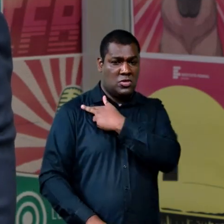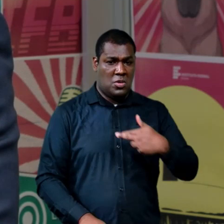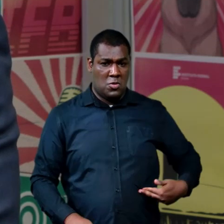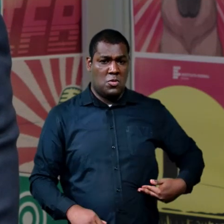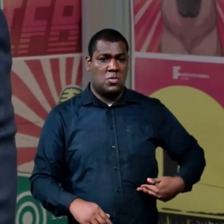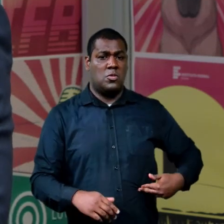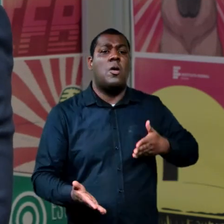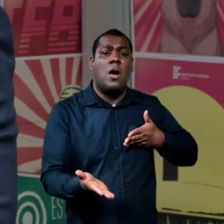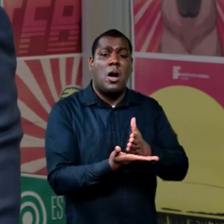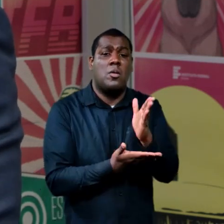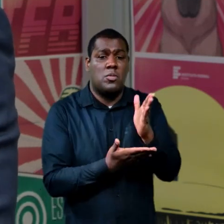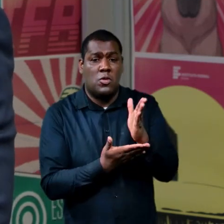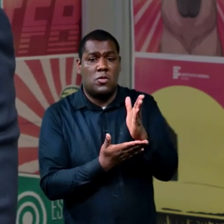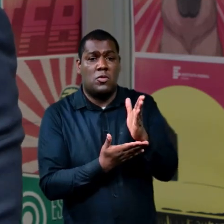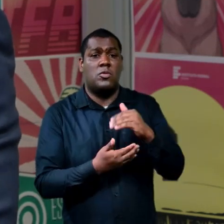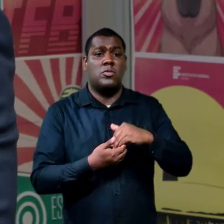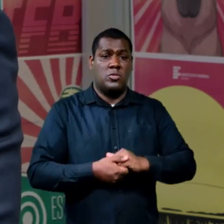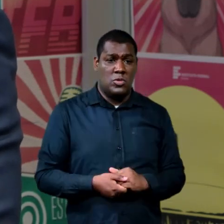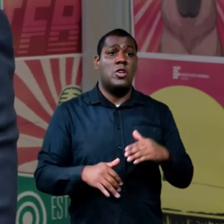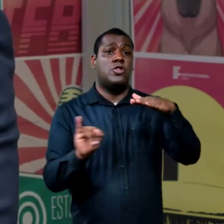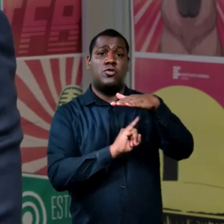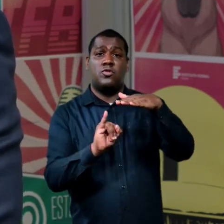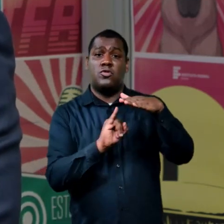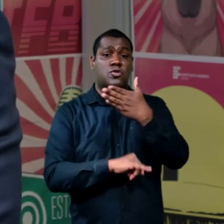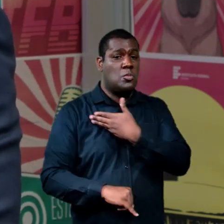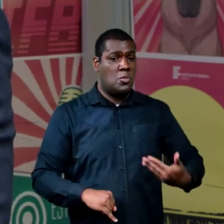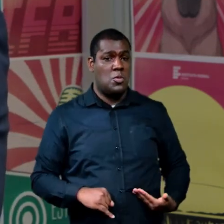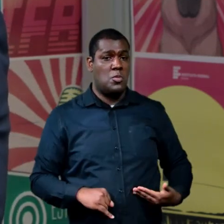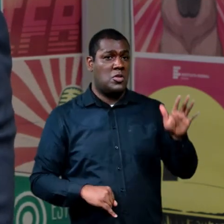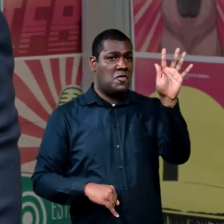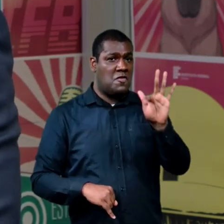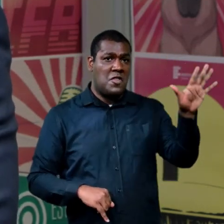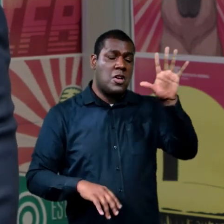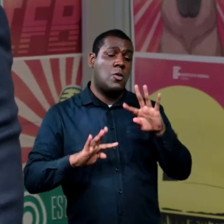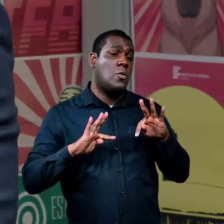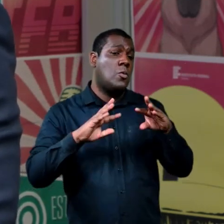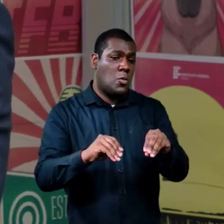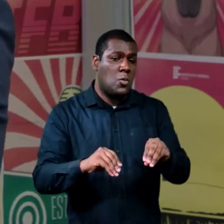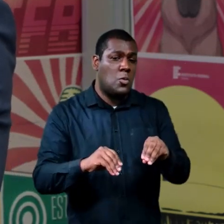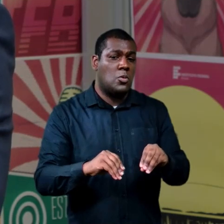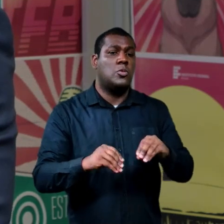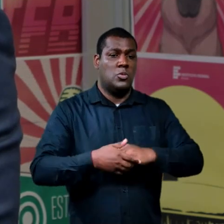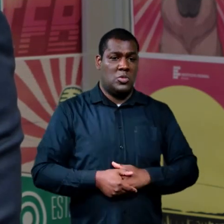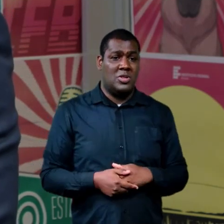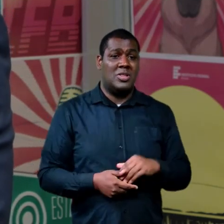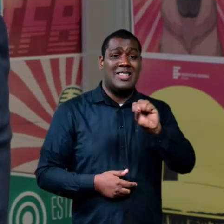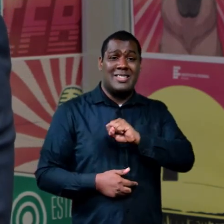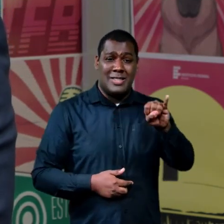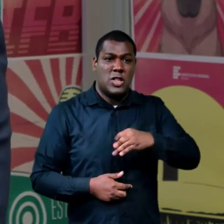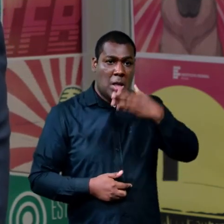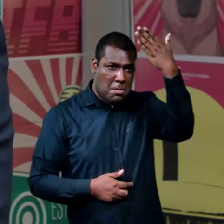é compulsório para todos os órgãos públicos federais. E ele quer dizer que, uma vez demonstrado